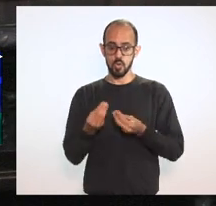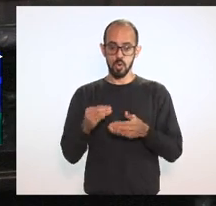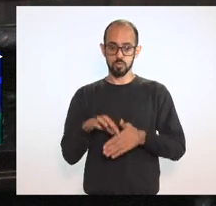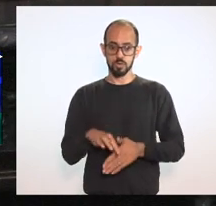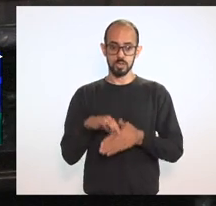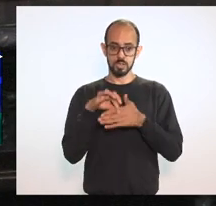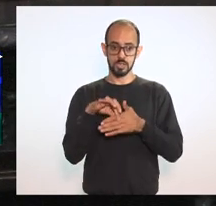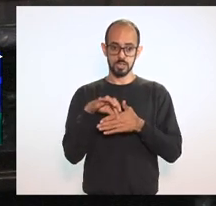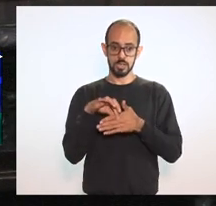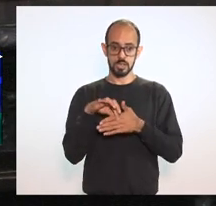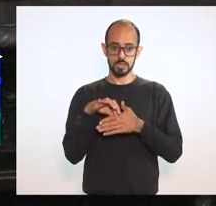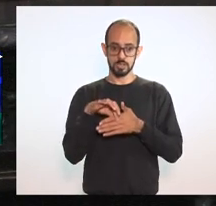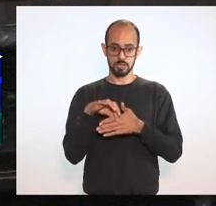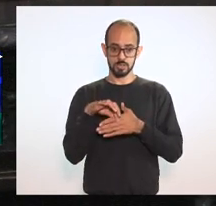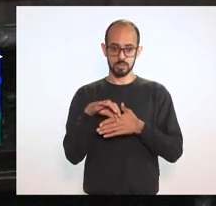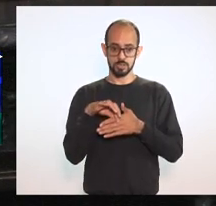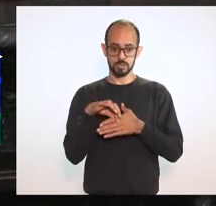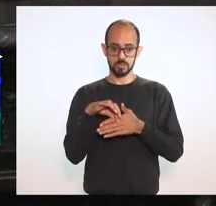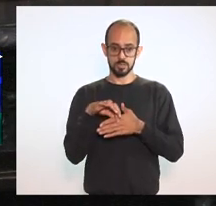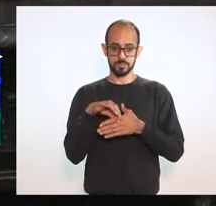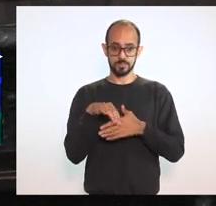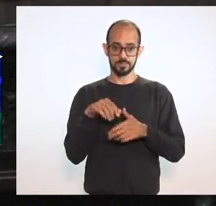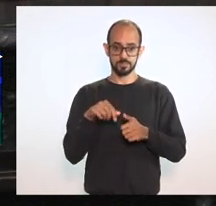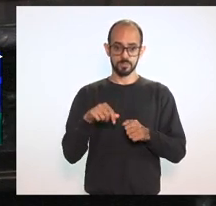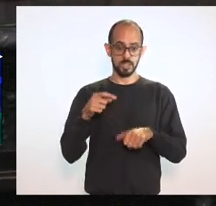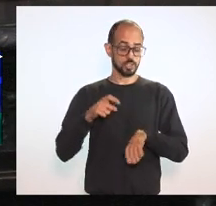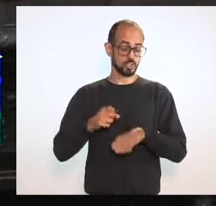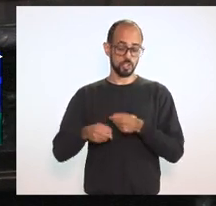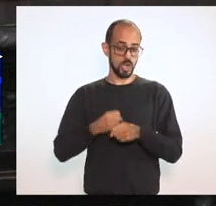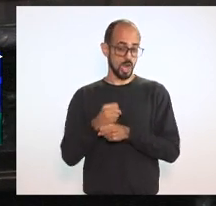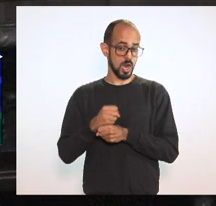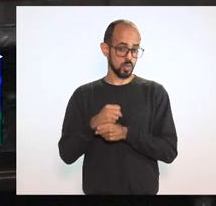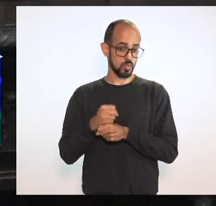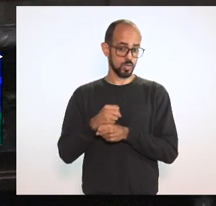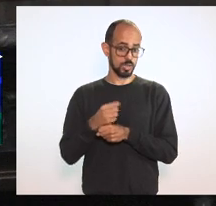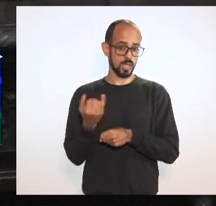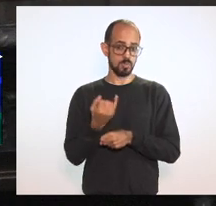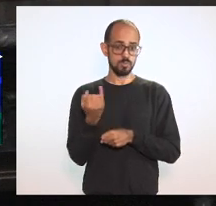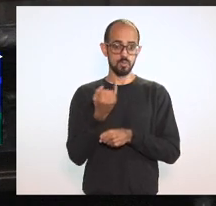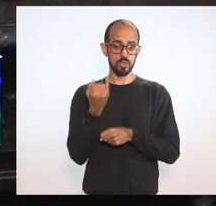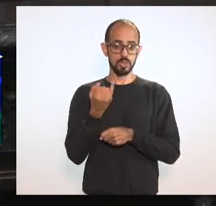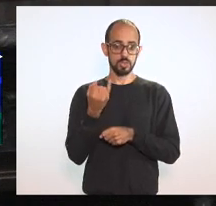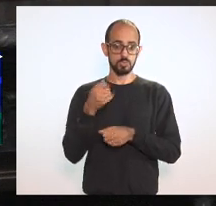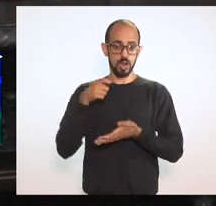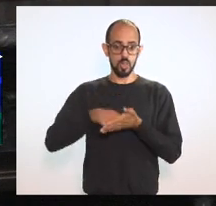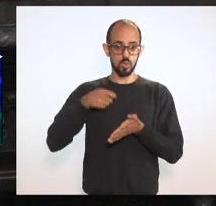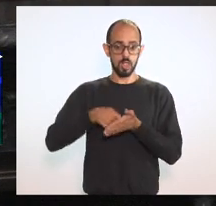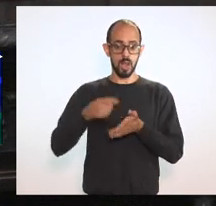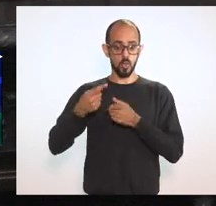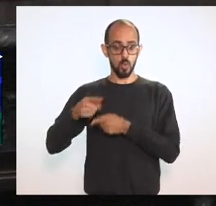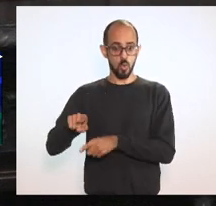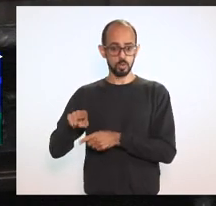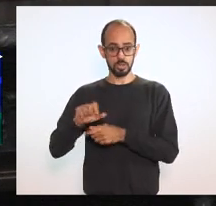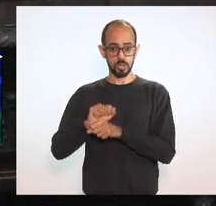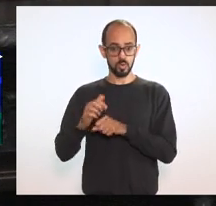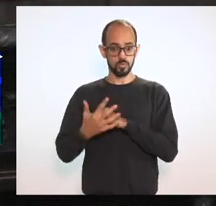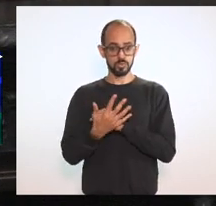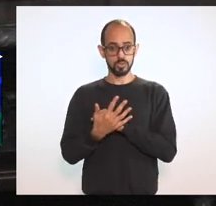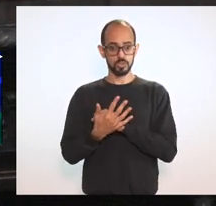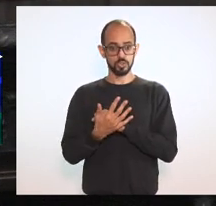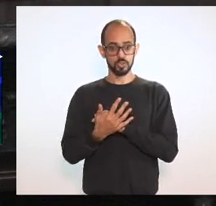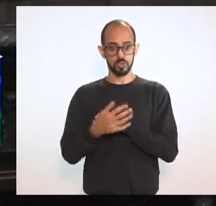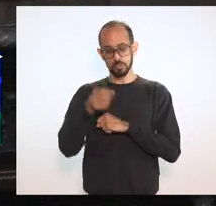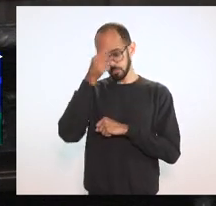neste âmbito que seria fundamental para enfrentar por vídeo Esse é o governador eo prefeito pode fazer isso